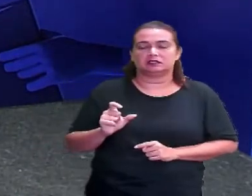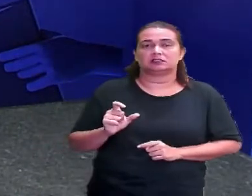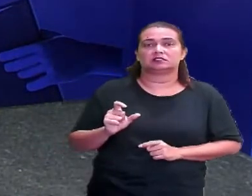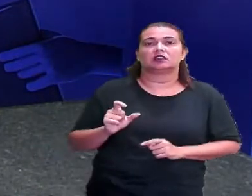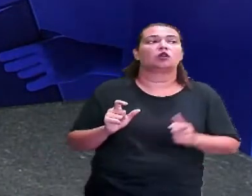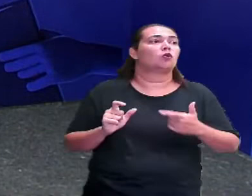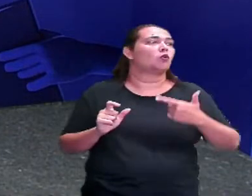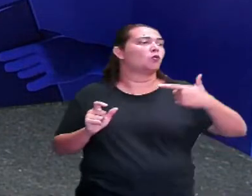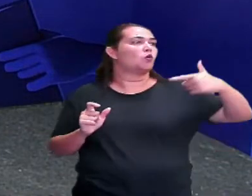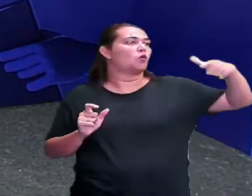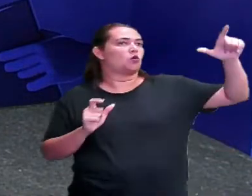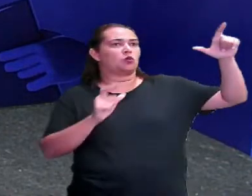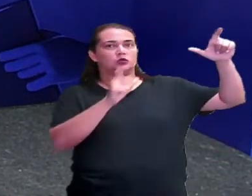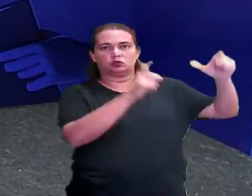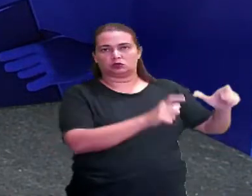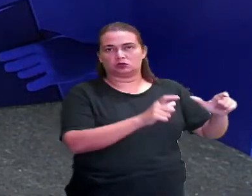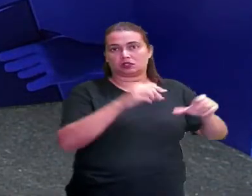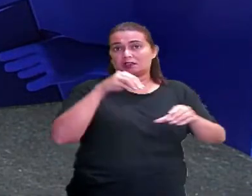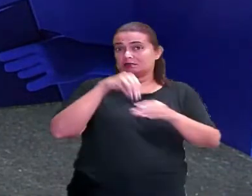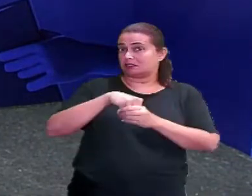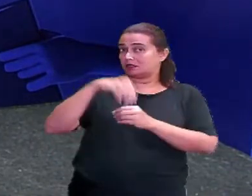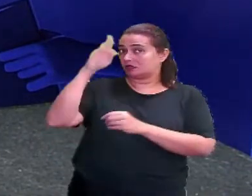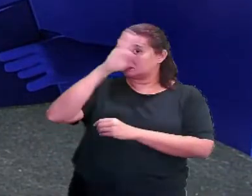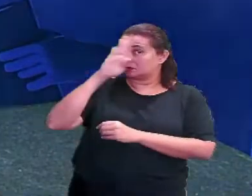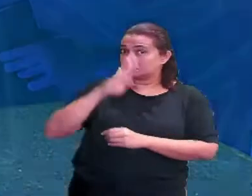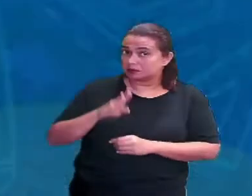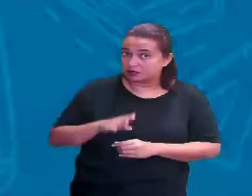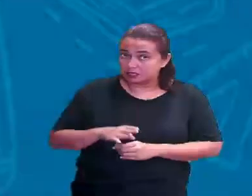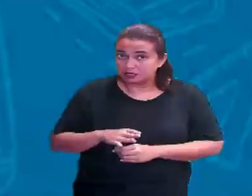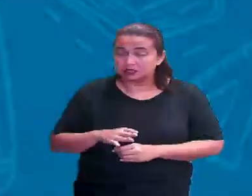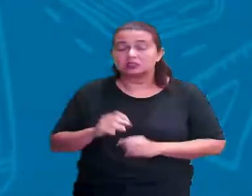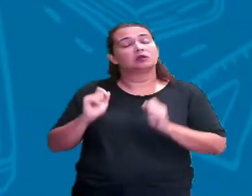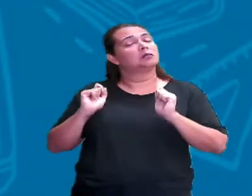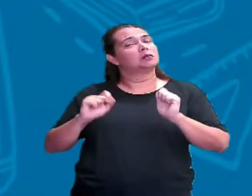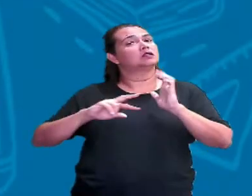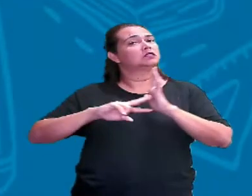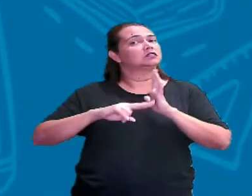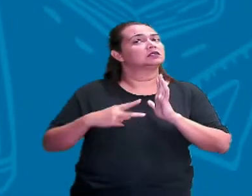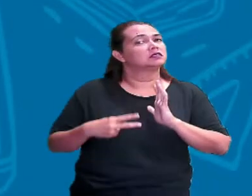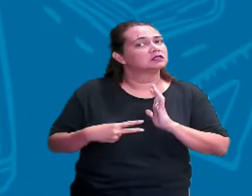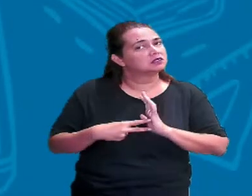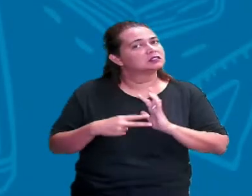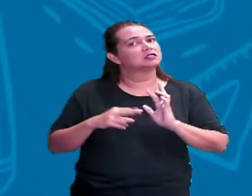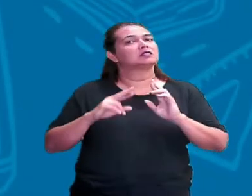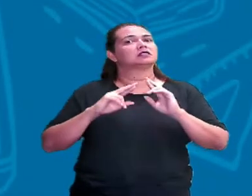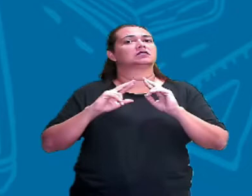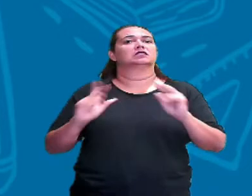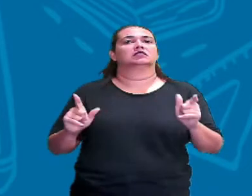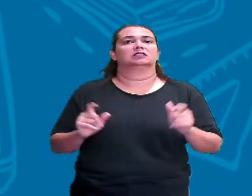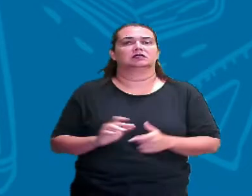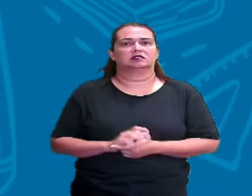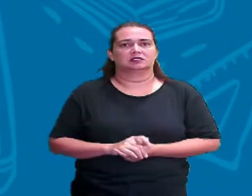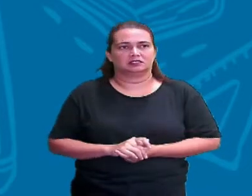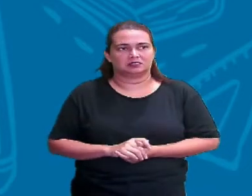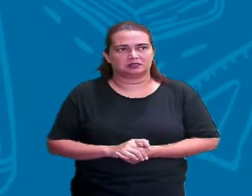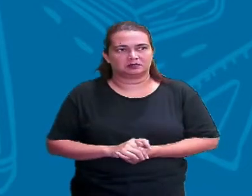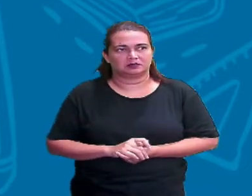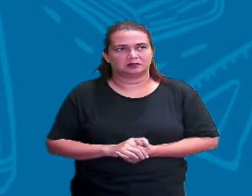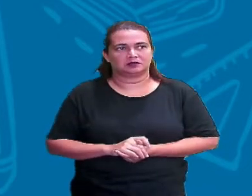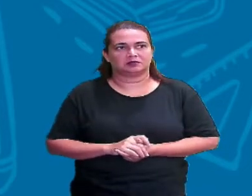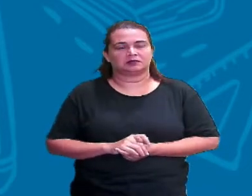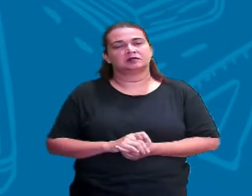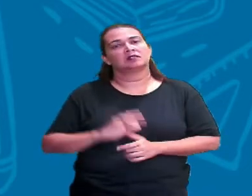região do país, ou seja, no Brasil, né, ela pode ter uma conotação, digamos